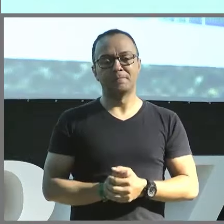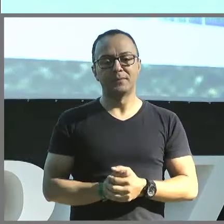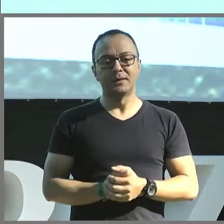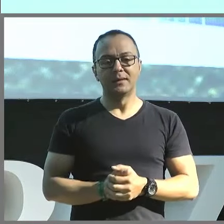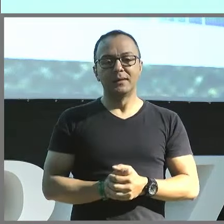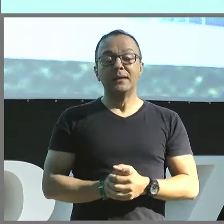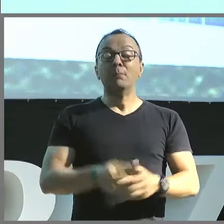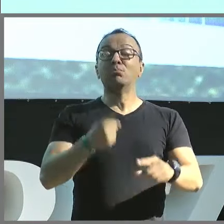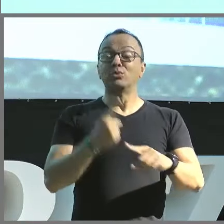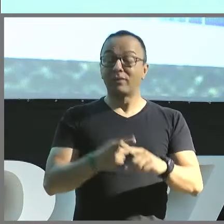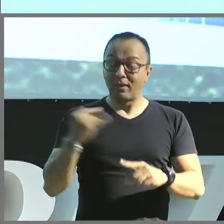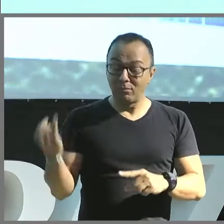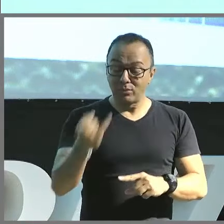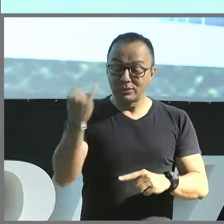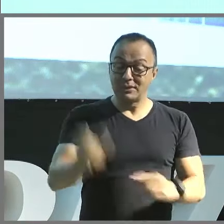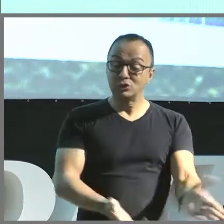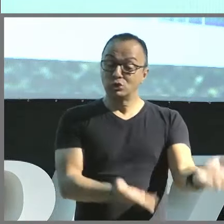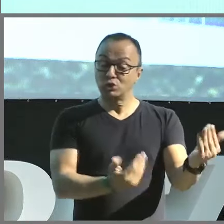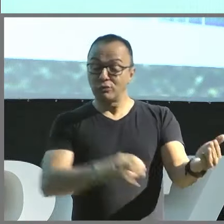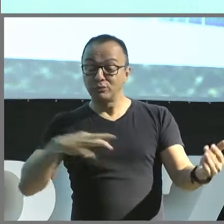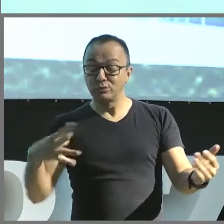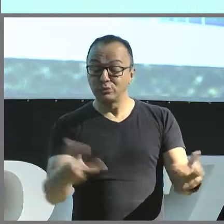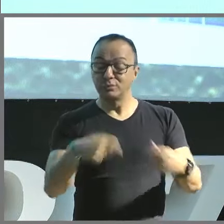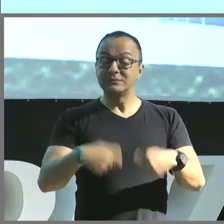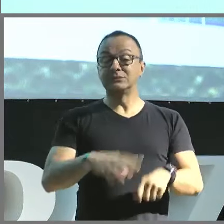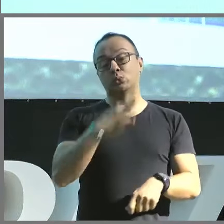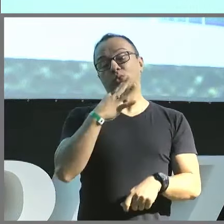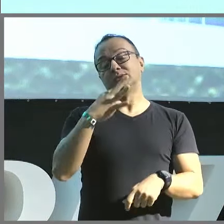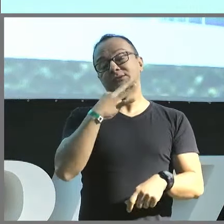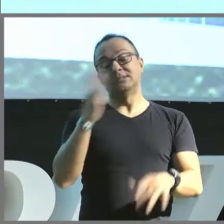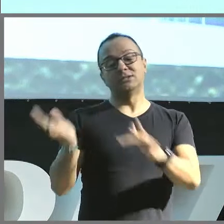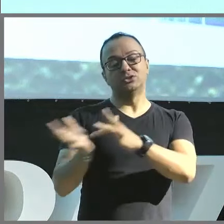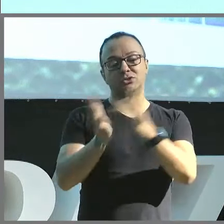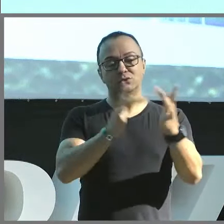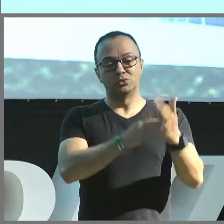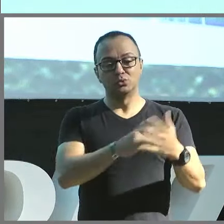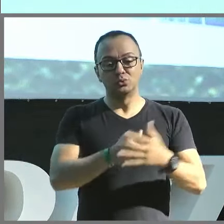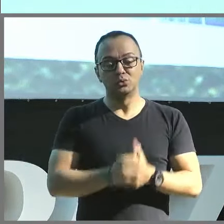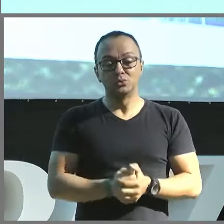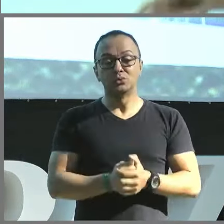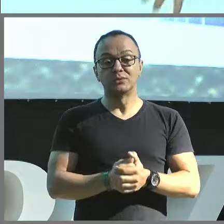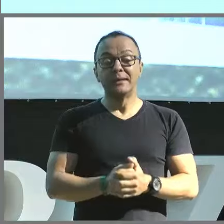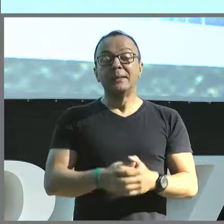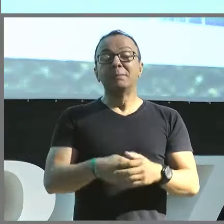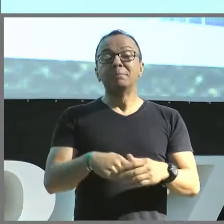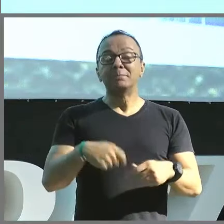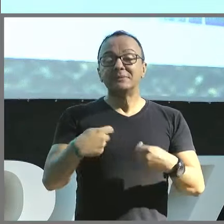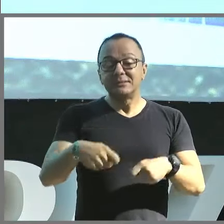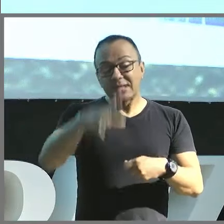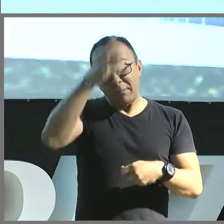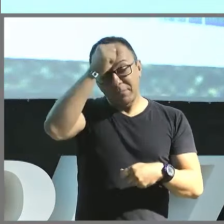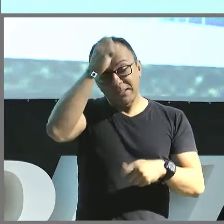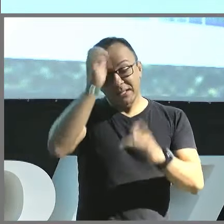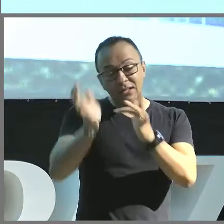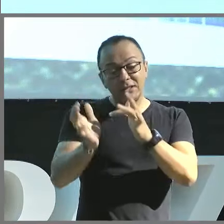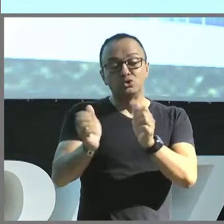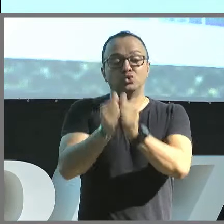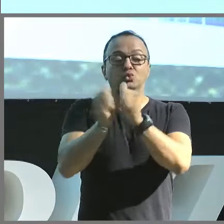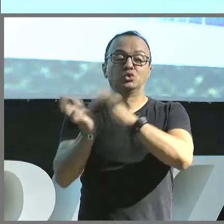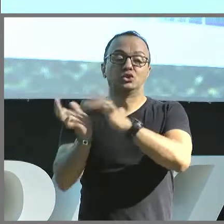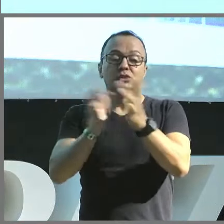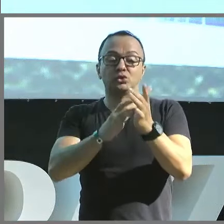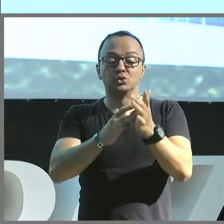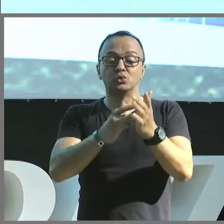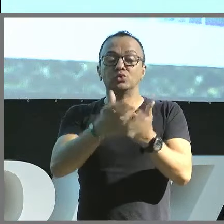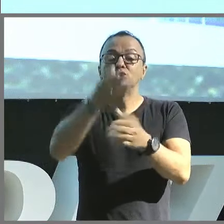na perspectiva espírita, precisa ser o agenciador do conhecimento, precisa colocar a tecnologia a